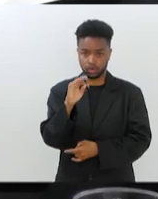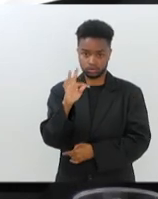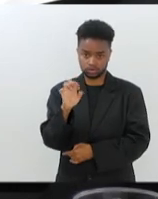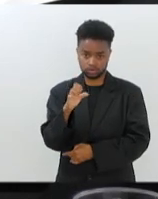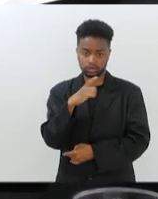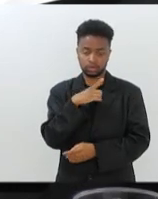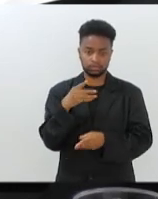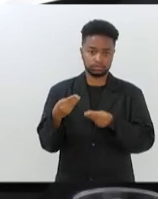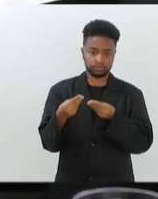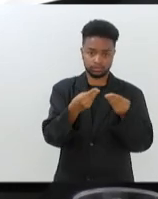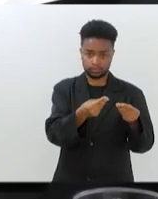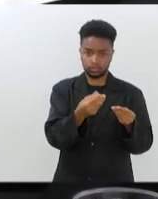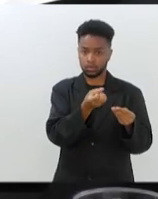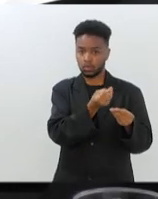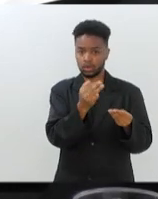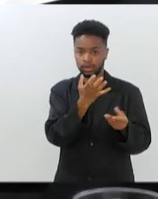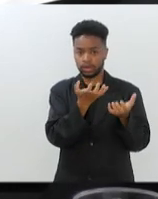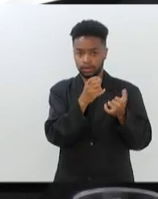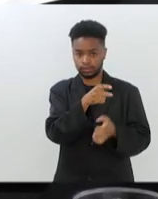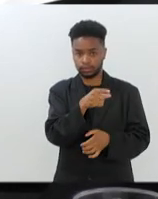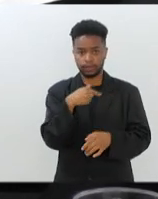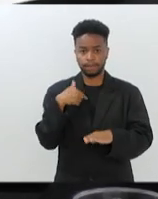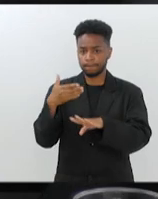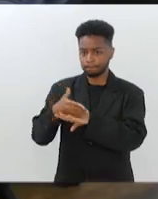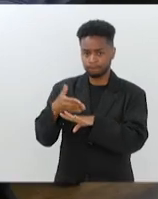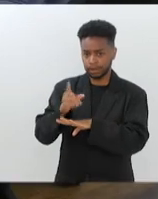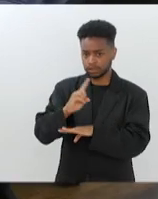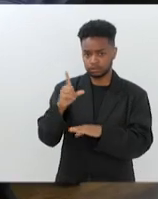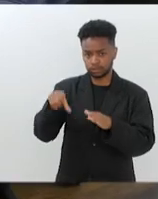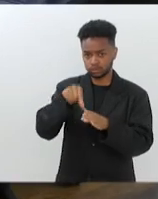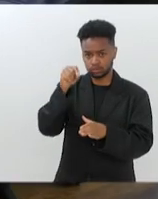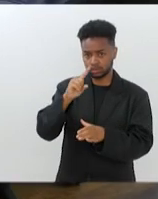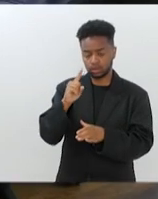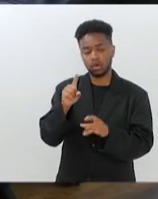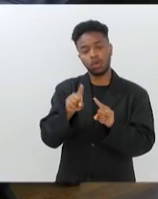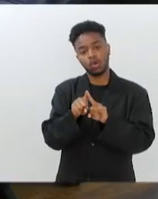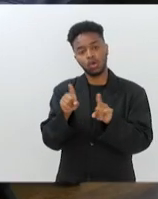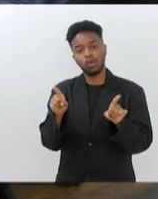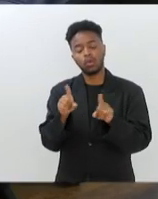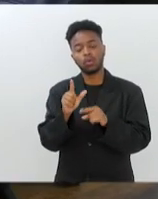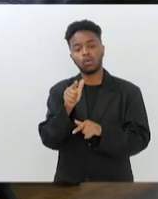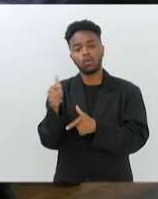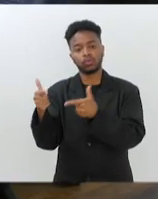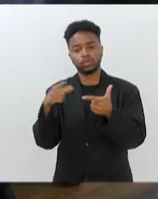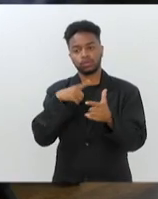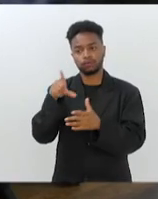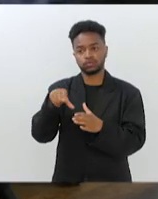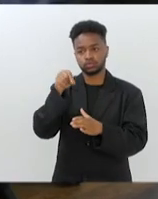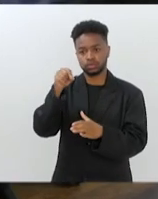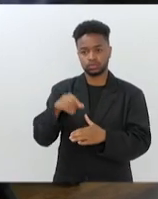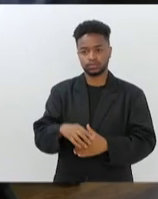convites para eles quanto eles querem quanto eles eles não participam no sorteio mas o restante foi todo